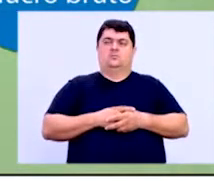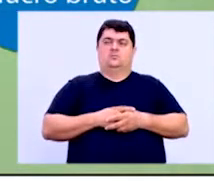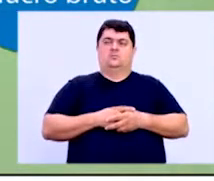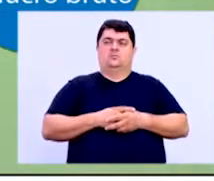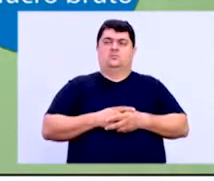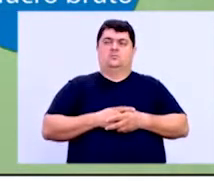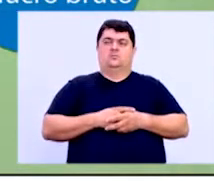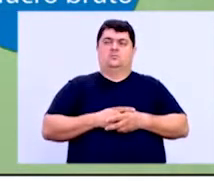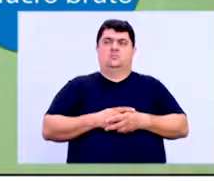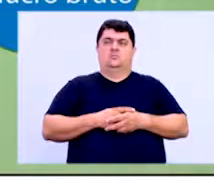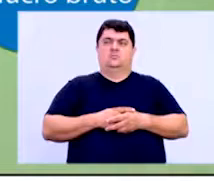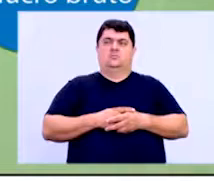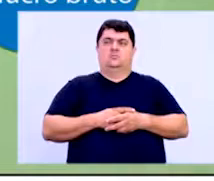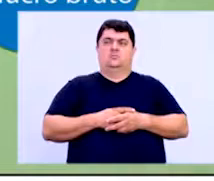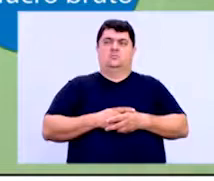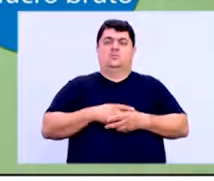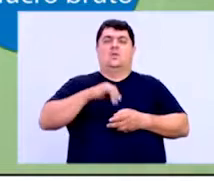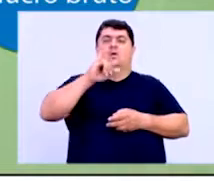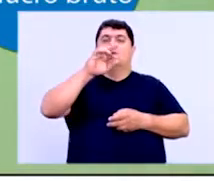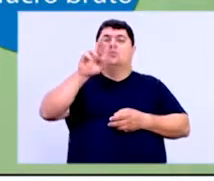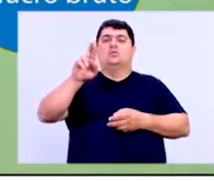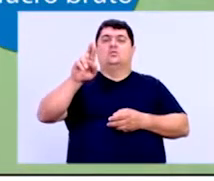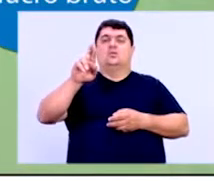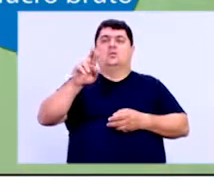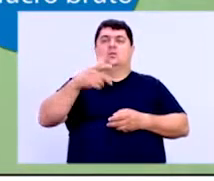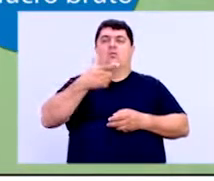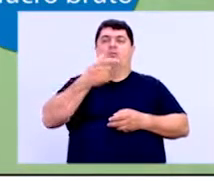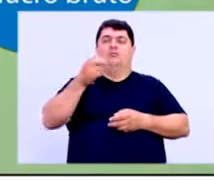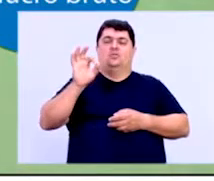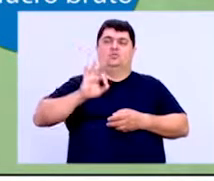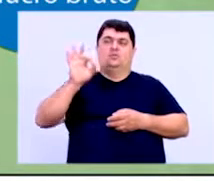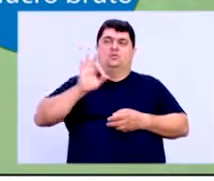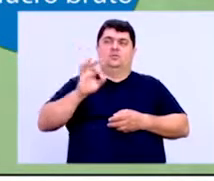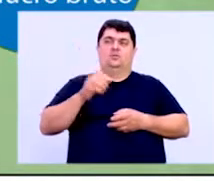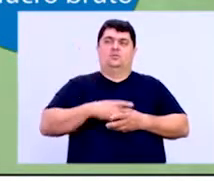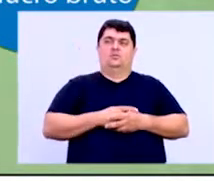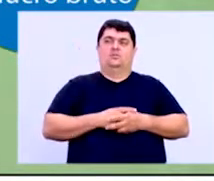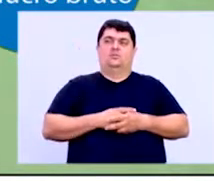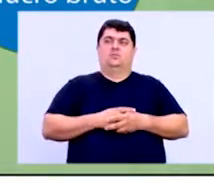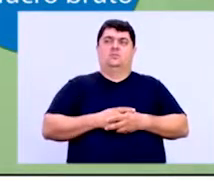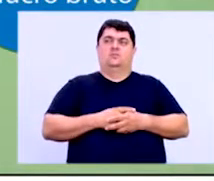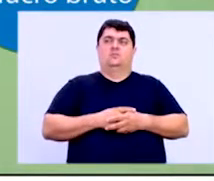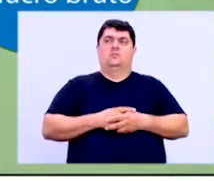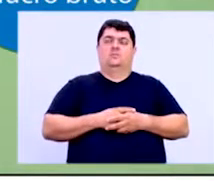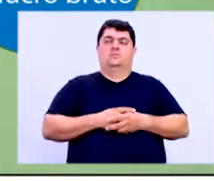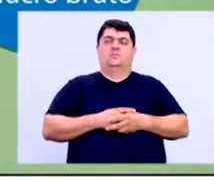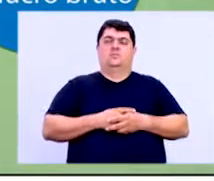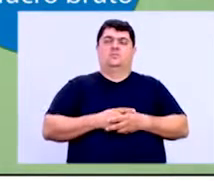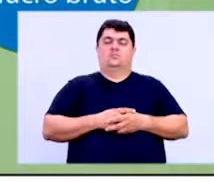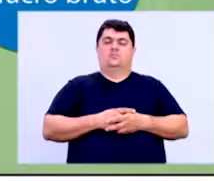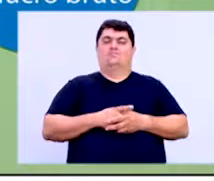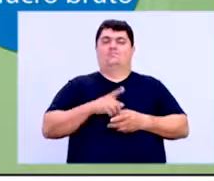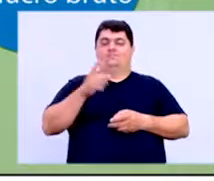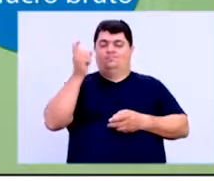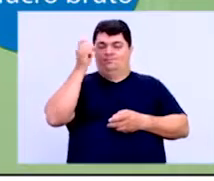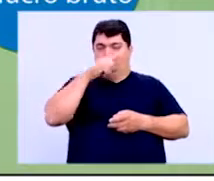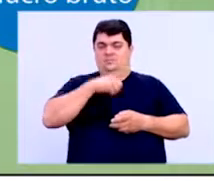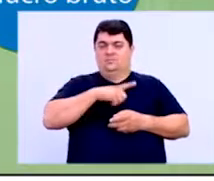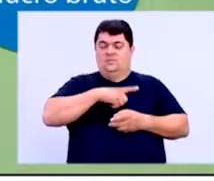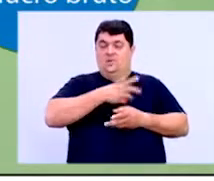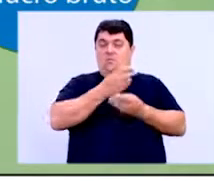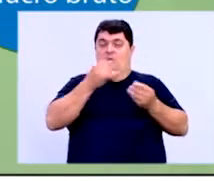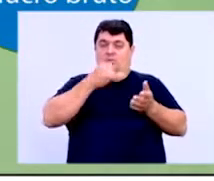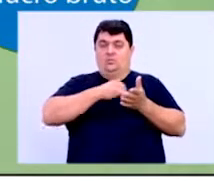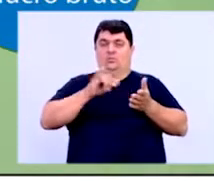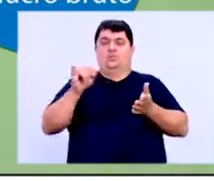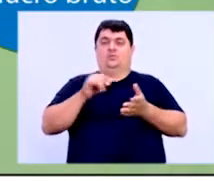nossa receita. E o imposto de renda? Putz, ainda tem isso, né? Exatamente, 20%